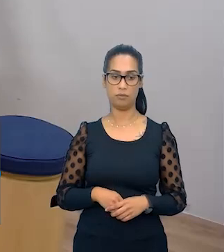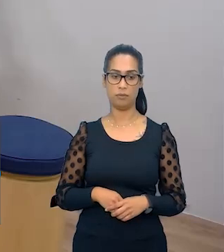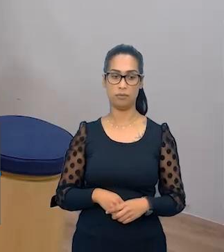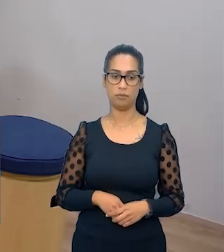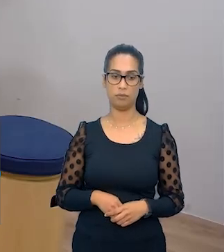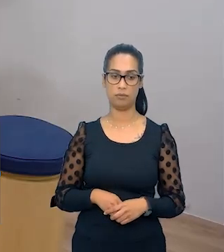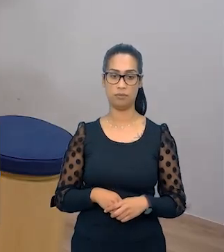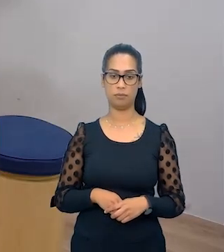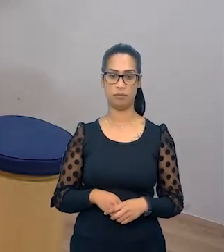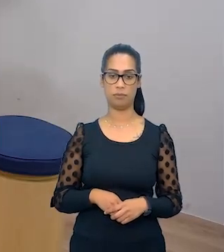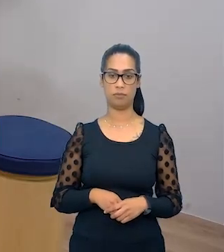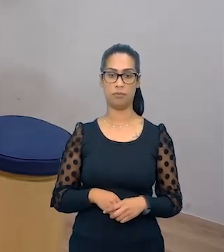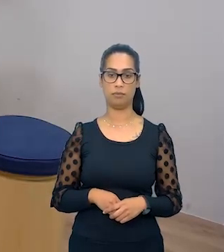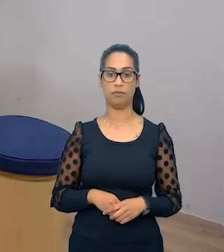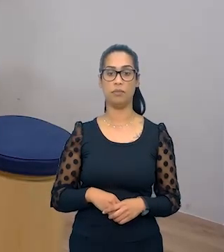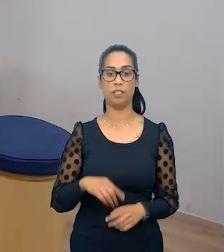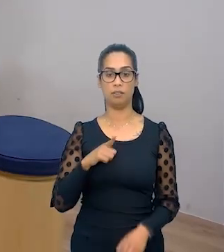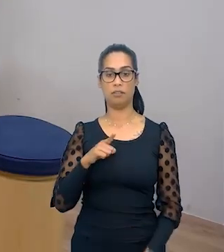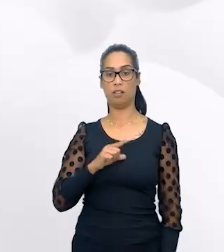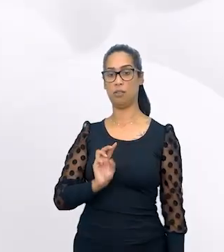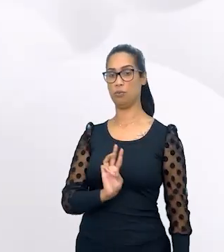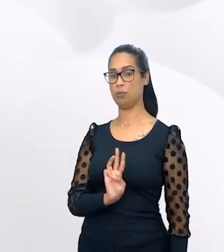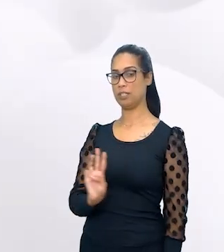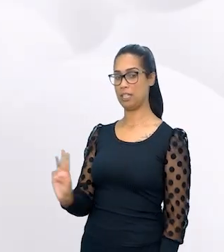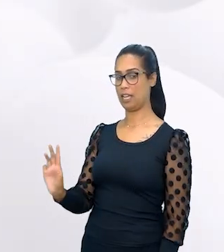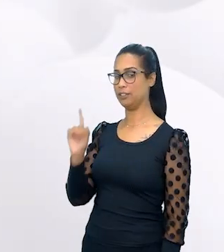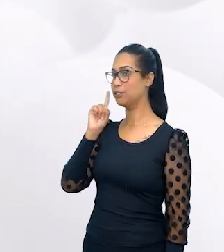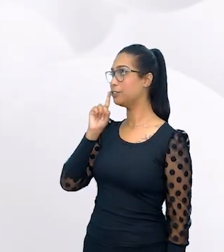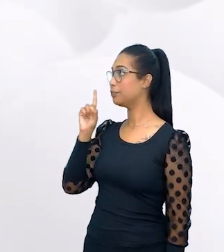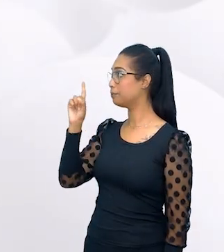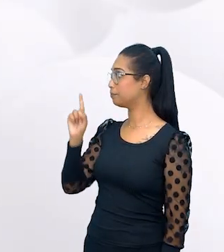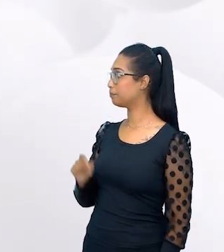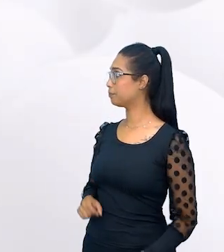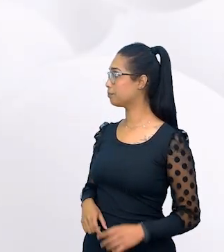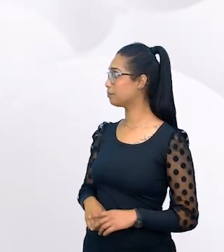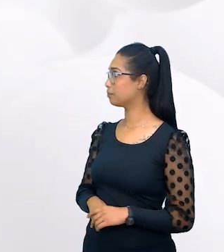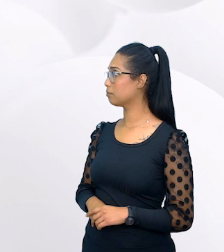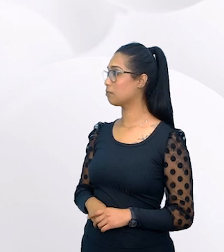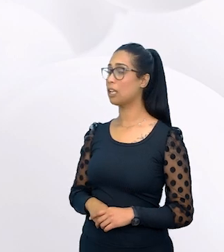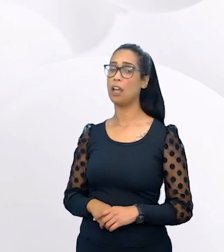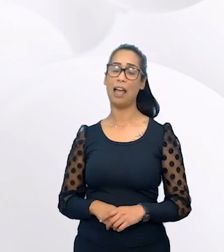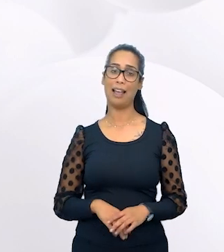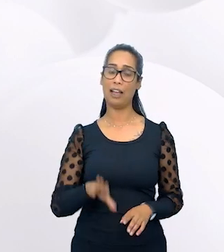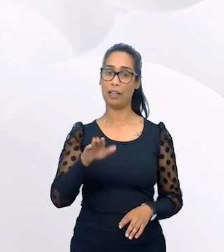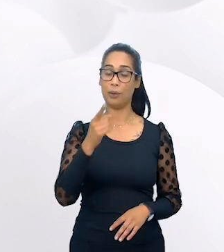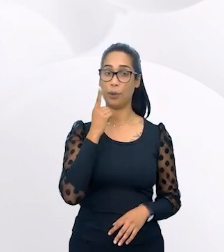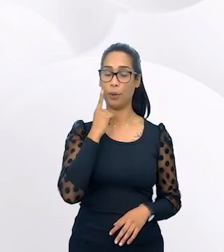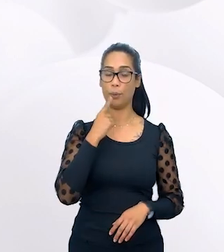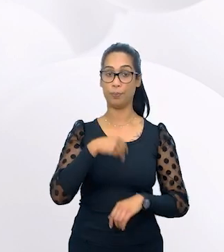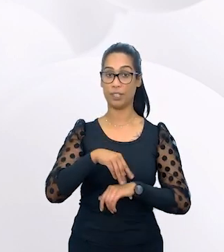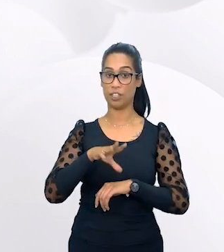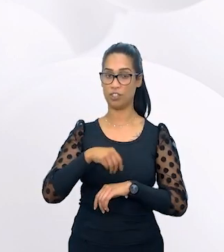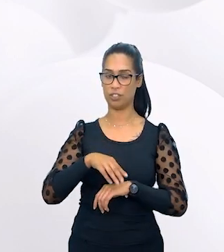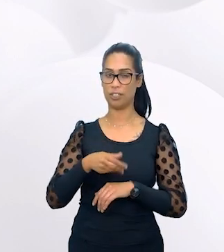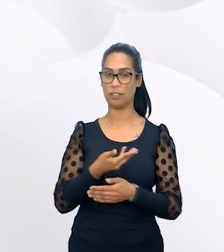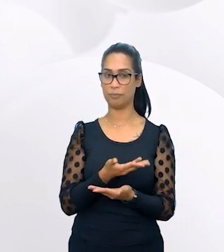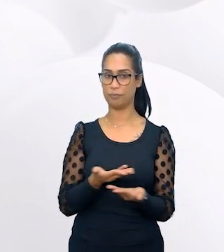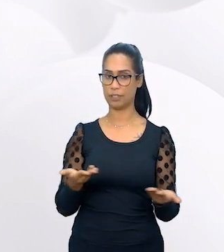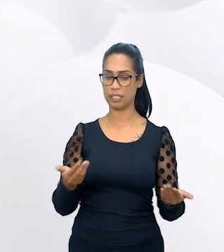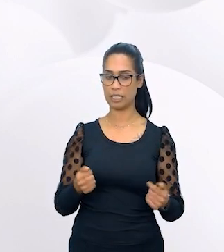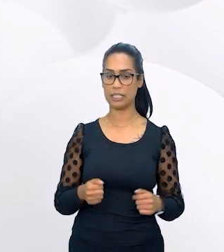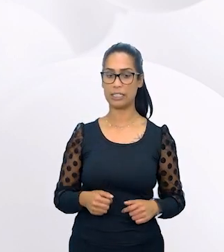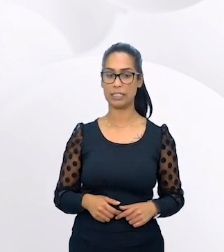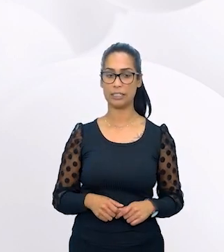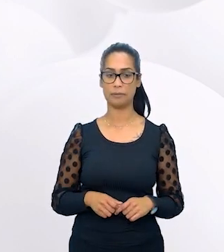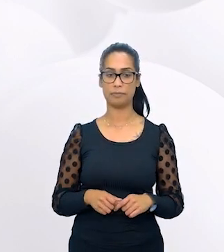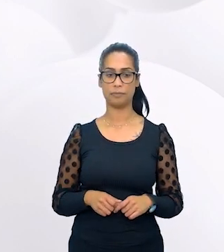Mais? Vamos lá. Então é só uma sugestão, né, para sensibilizar, né, os estudantes. Qual é a